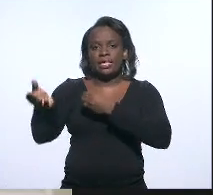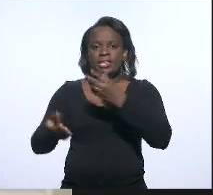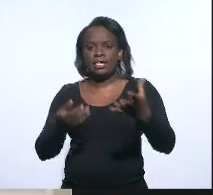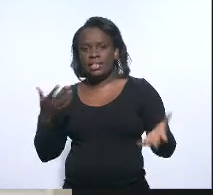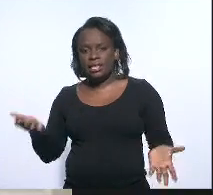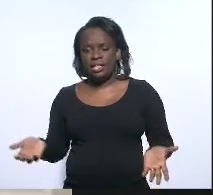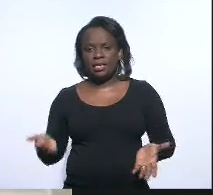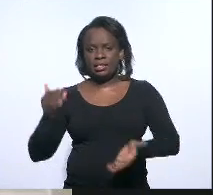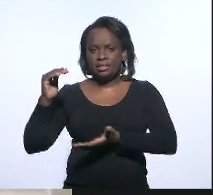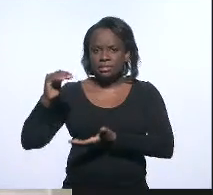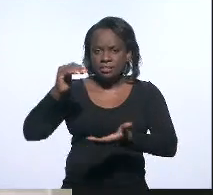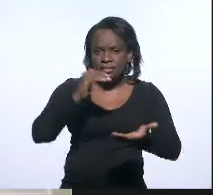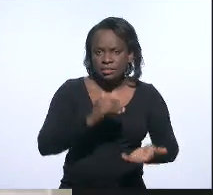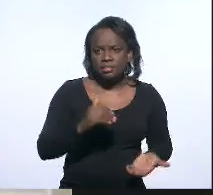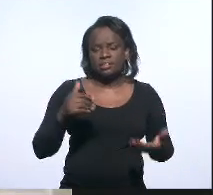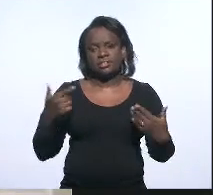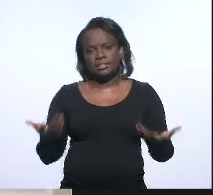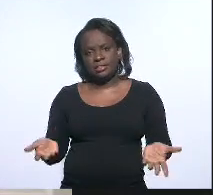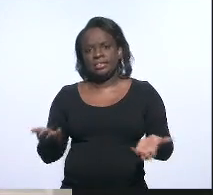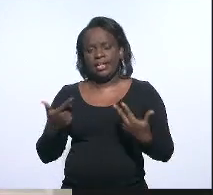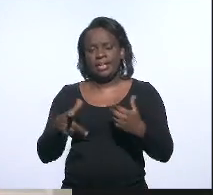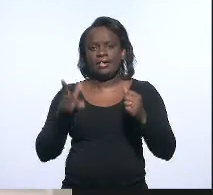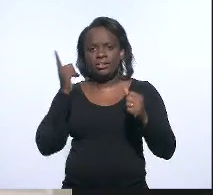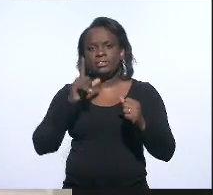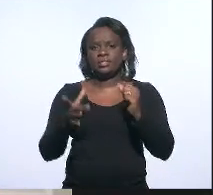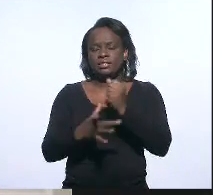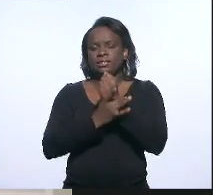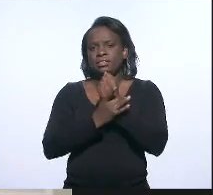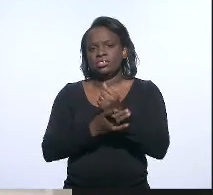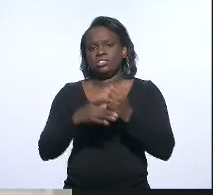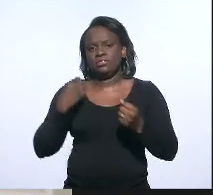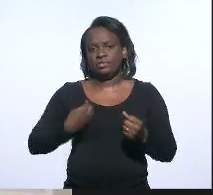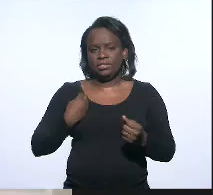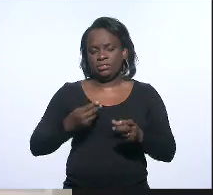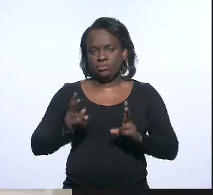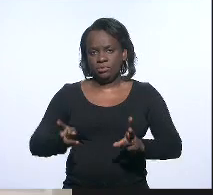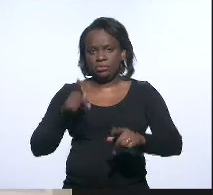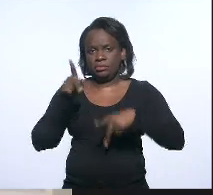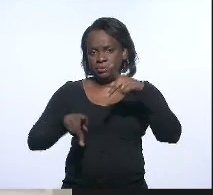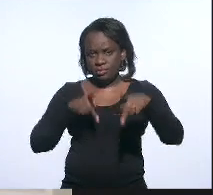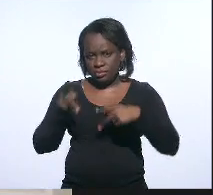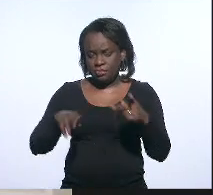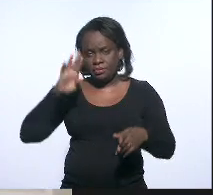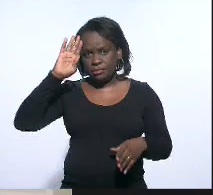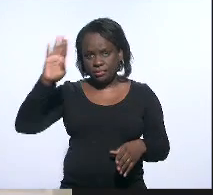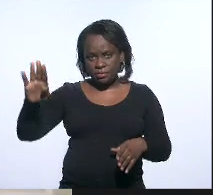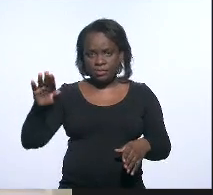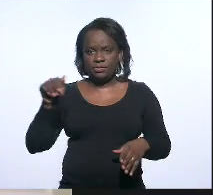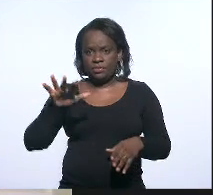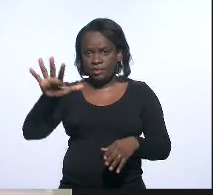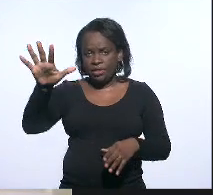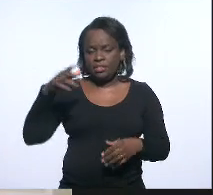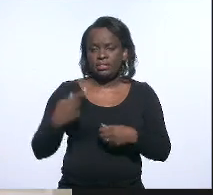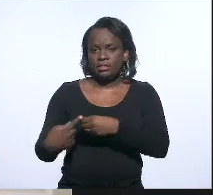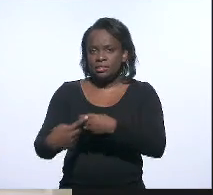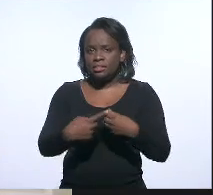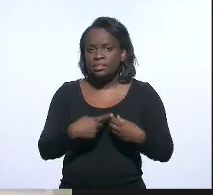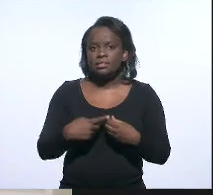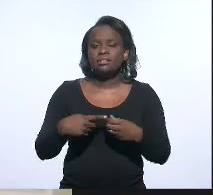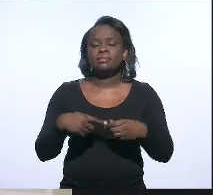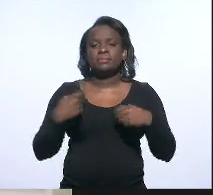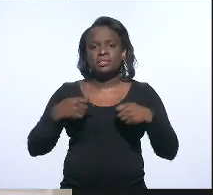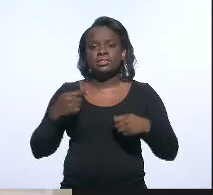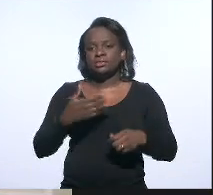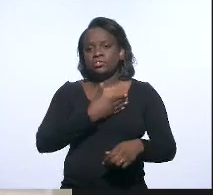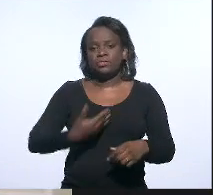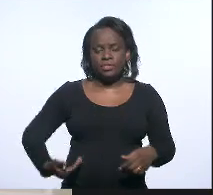e cesta de alimentos, enfim, aquilo que vai garantir a sobrevivência da população, principalmente na favela e na periferia, precisa ser